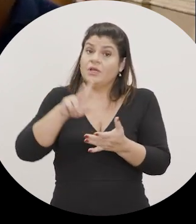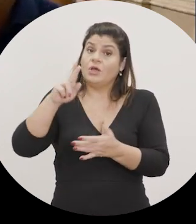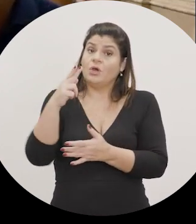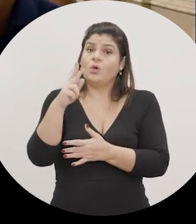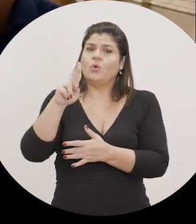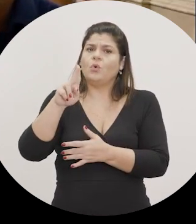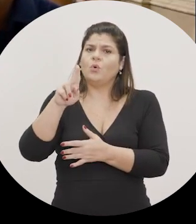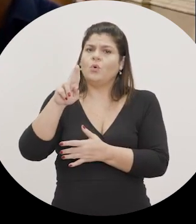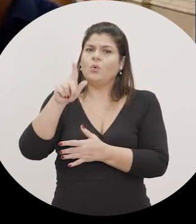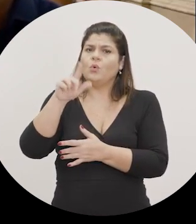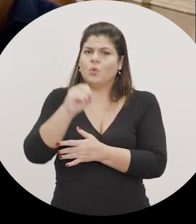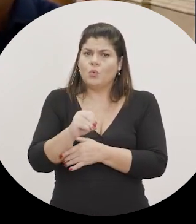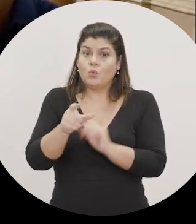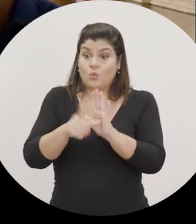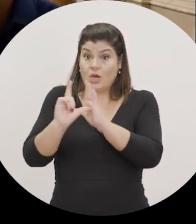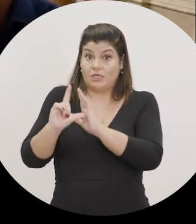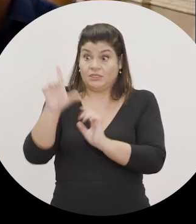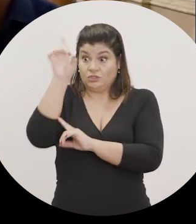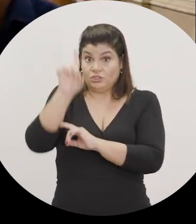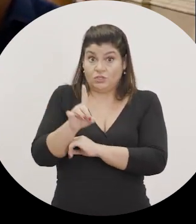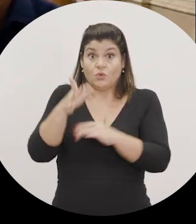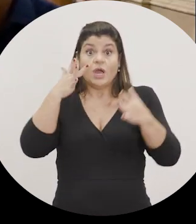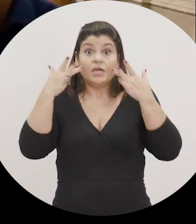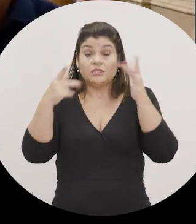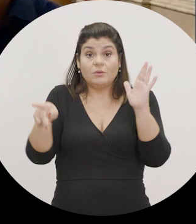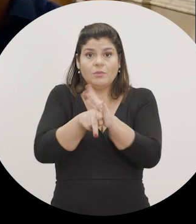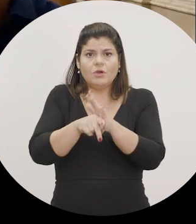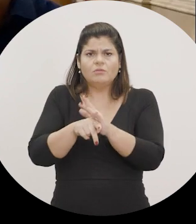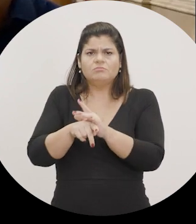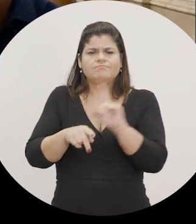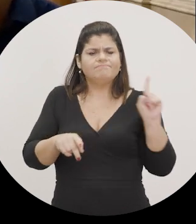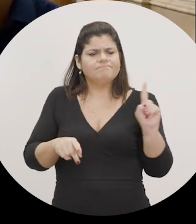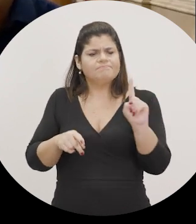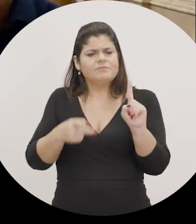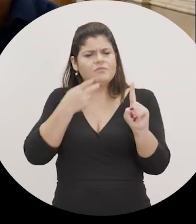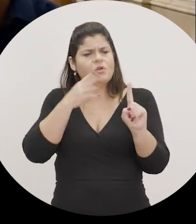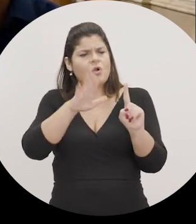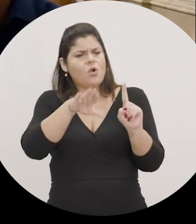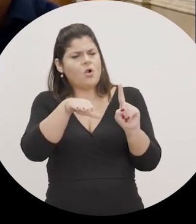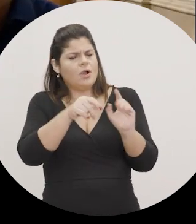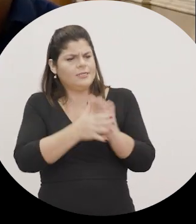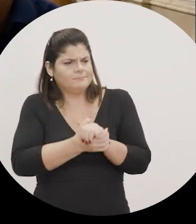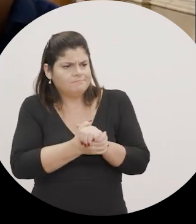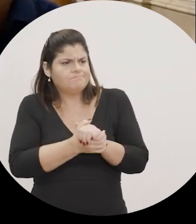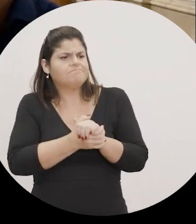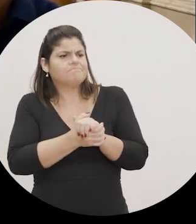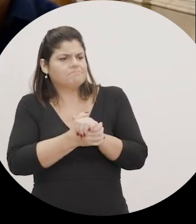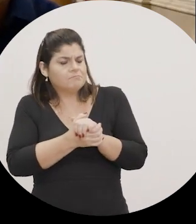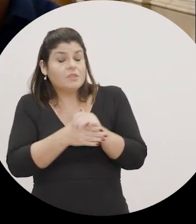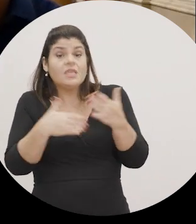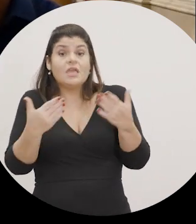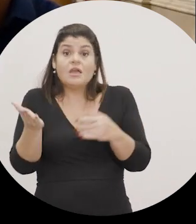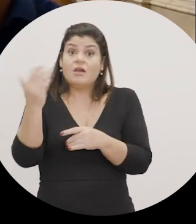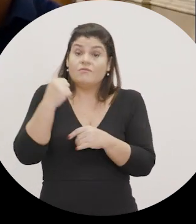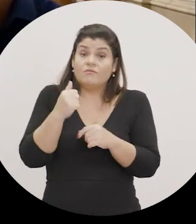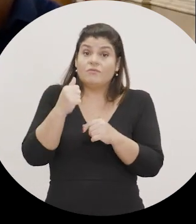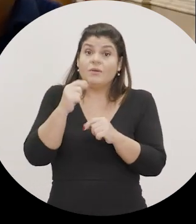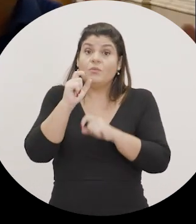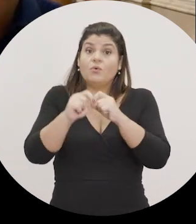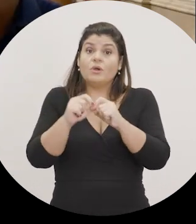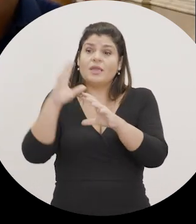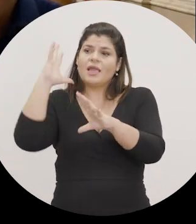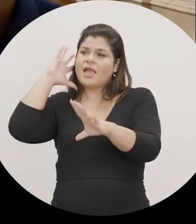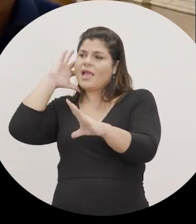ao Hugo Pozzolo, que era o nosso diretor artístico na época, e o Hugo chegou conversando, Roberto,